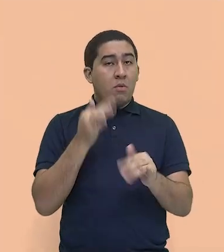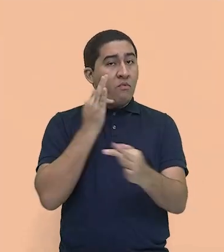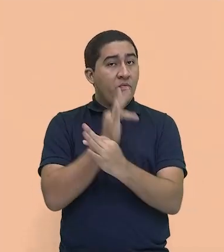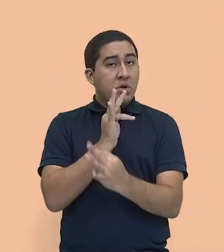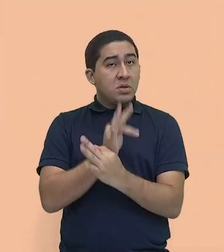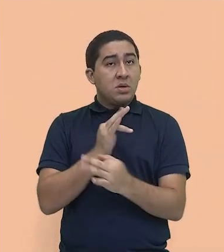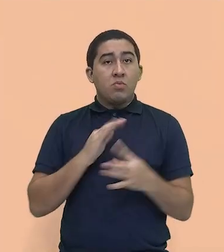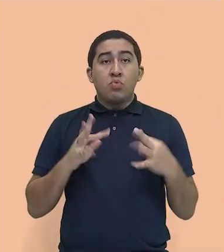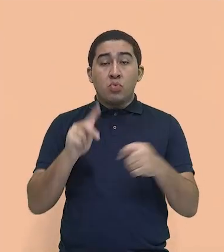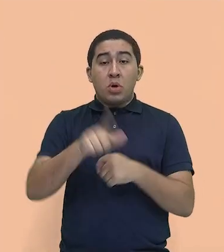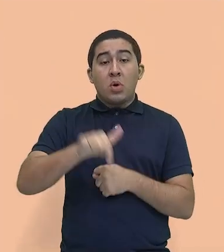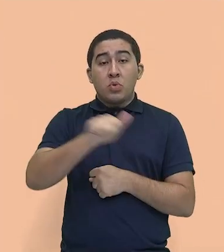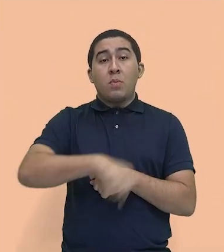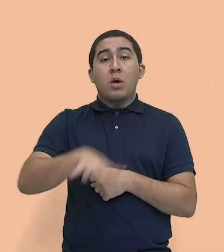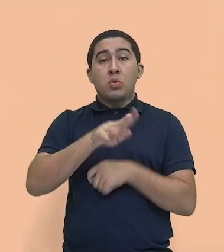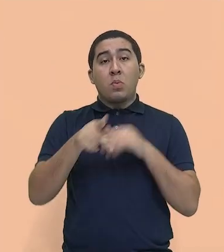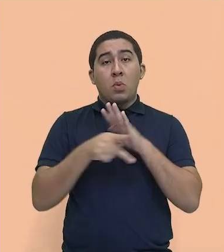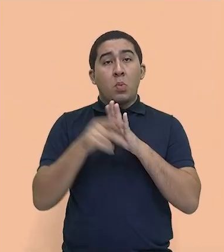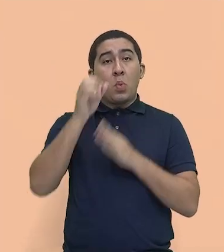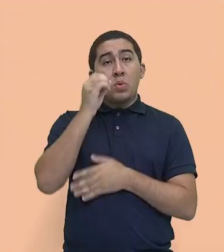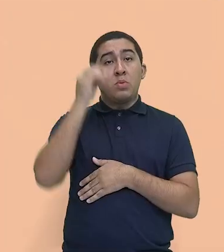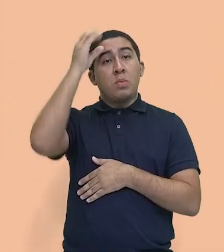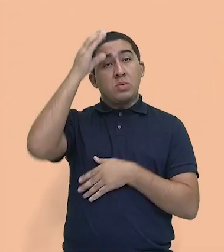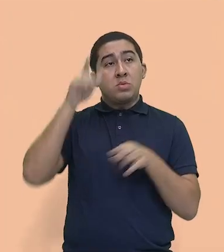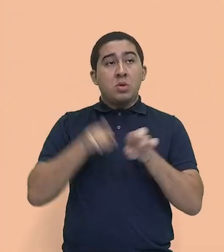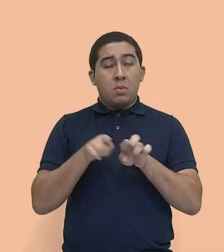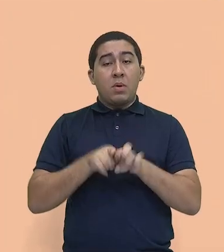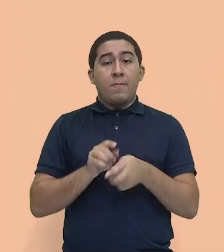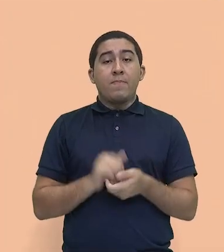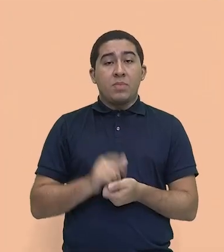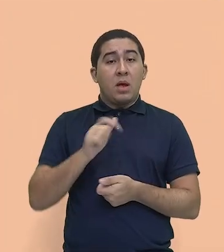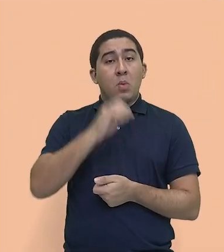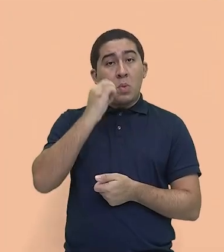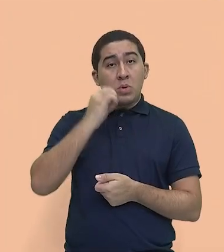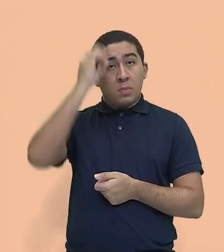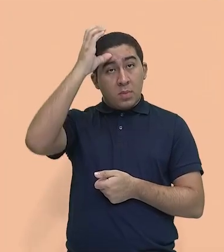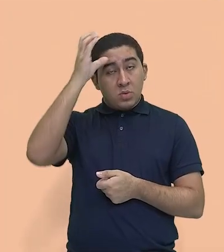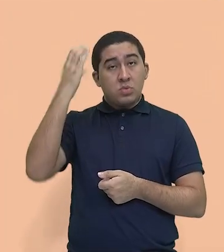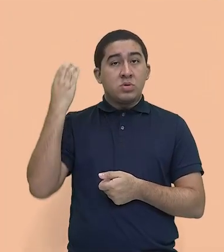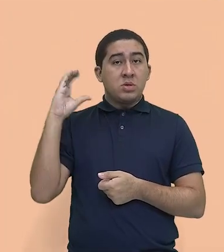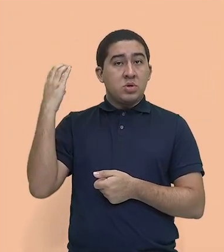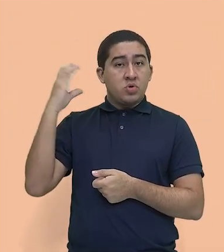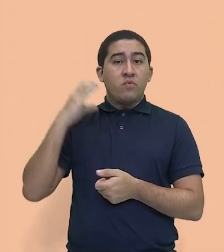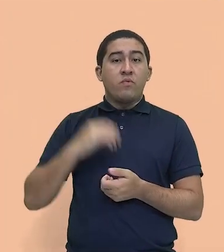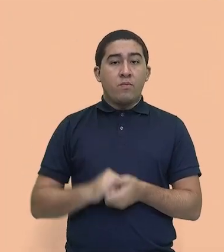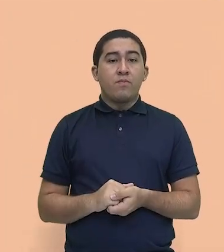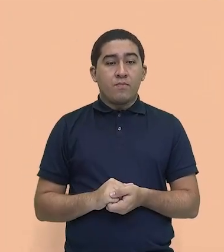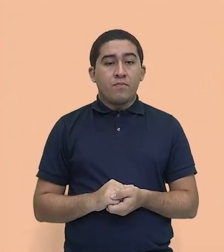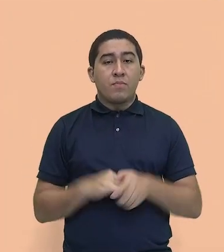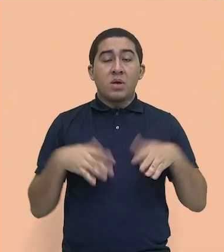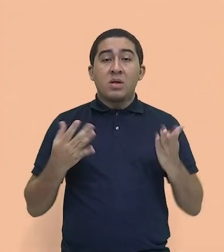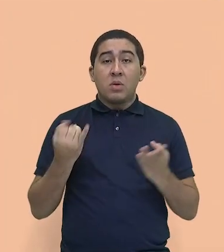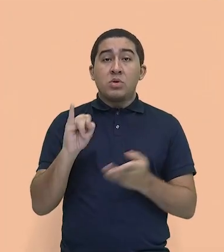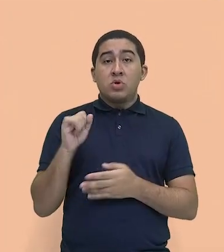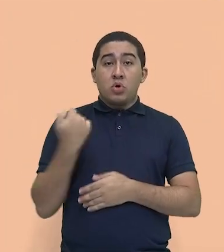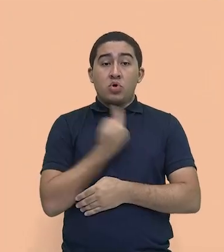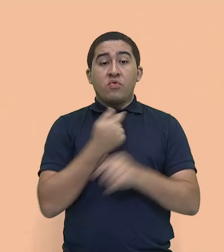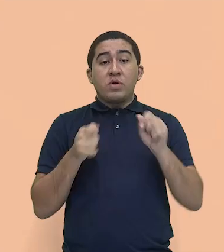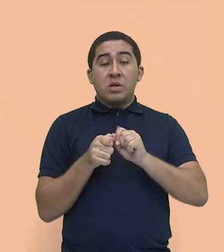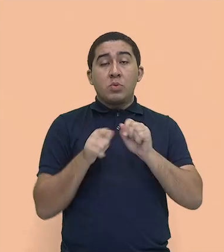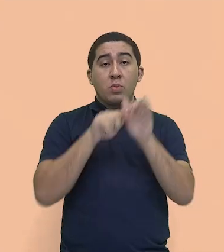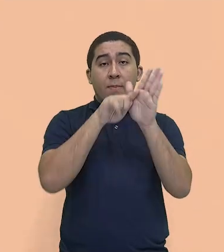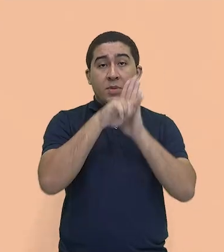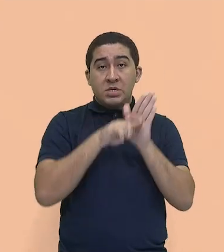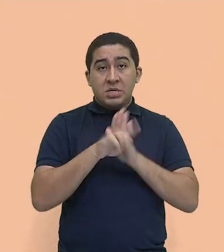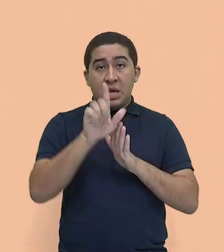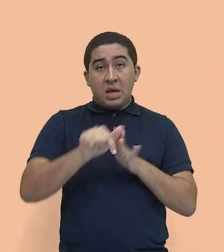né, do conhecimento, está ligado com o conhecimento científico, não é verdade? Então, quando a gente faz uma pesquisa, a gente está fazendo